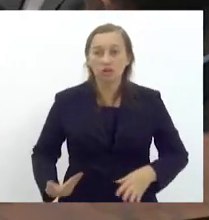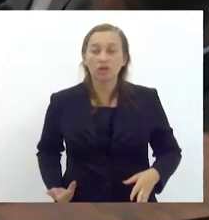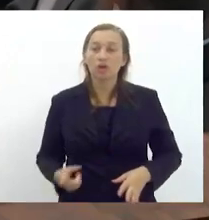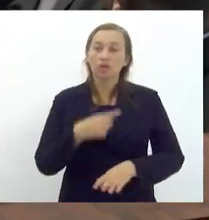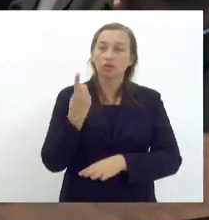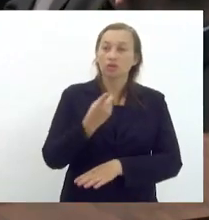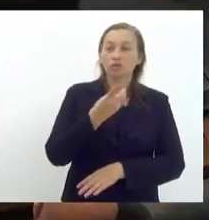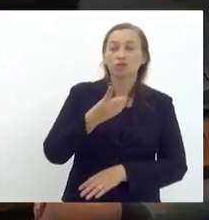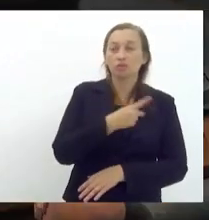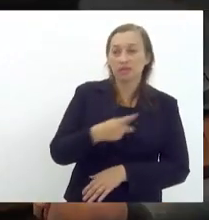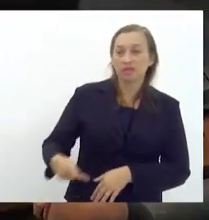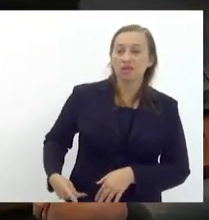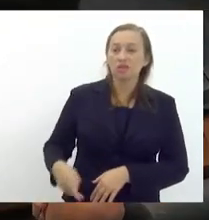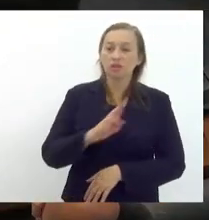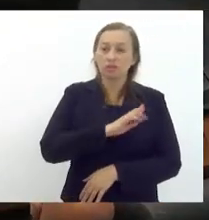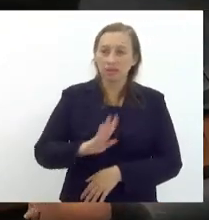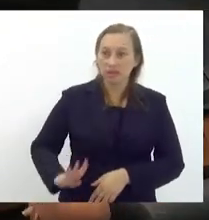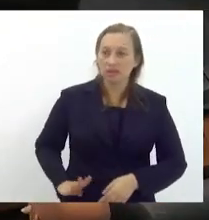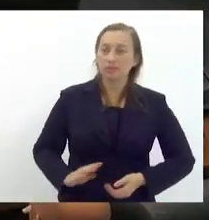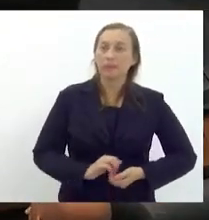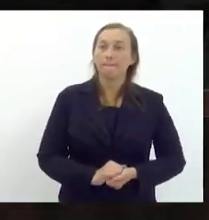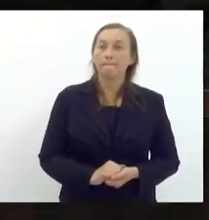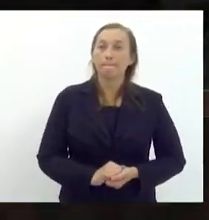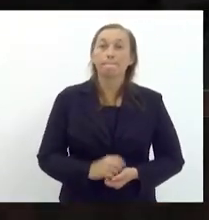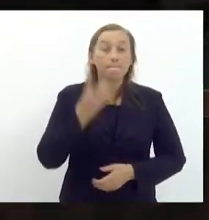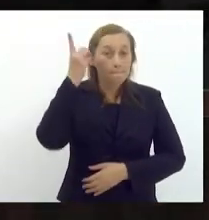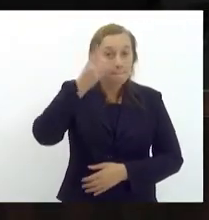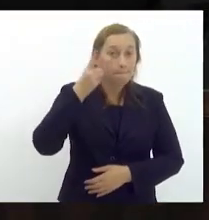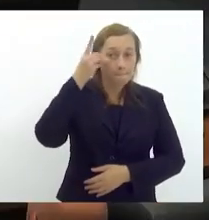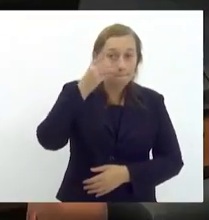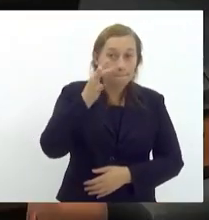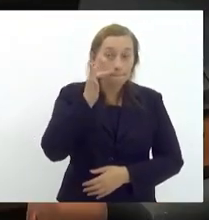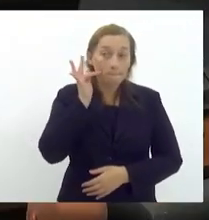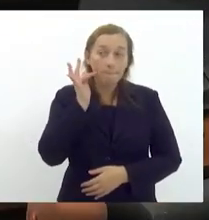nosso Presidente Rodrigo Bacelar Deputado